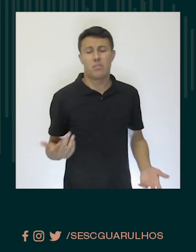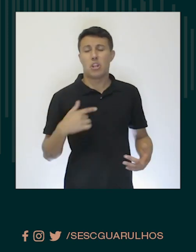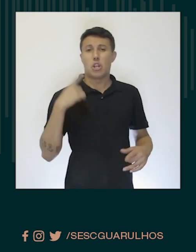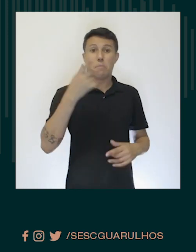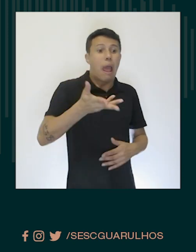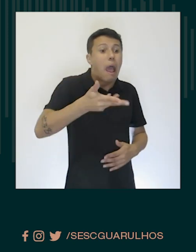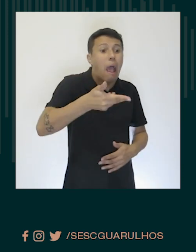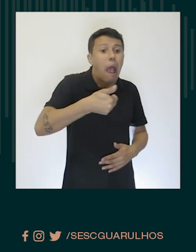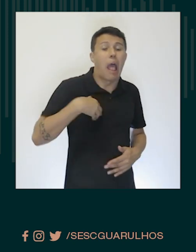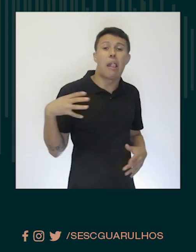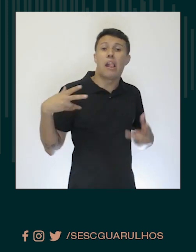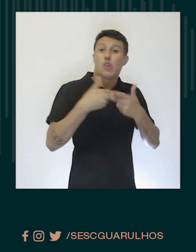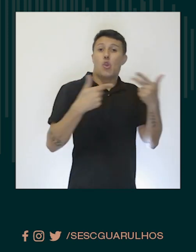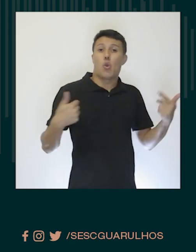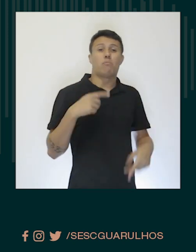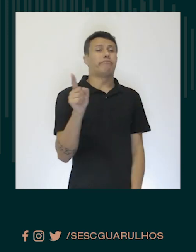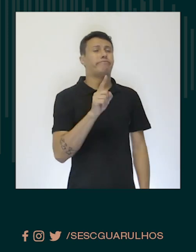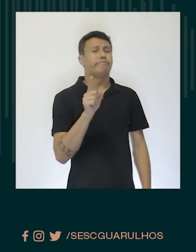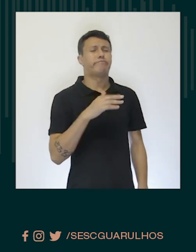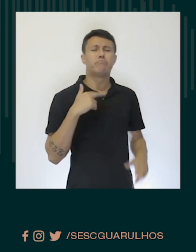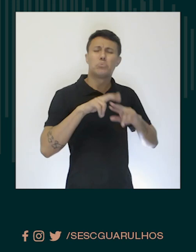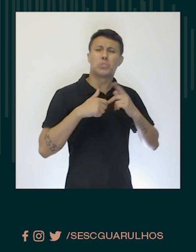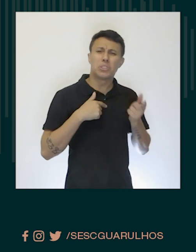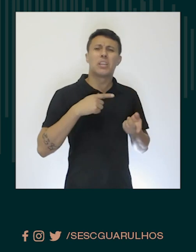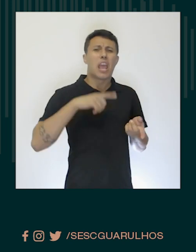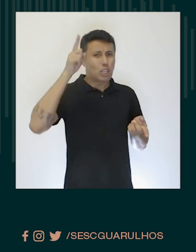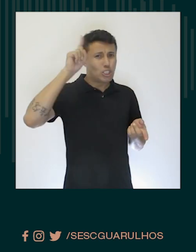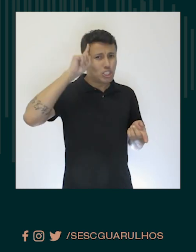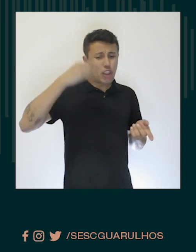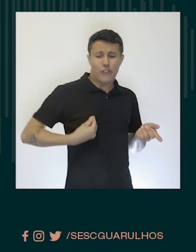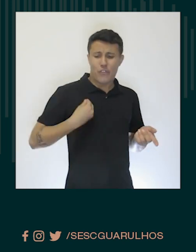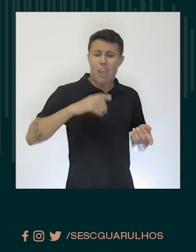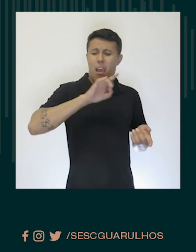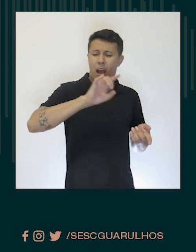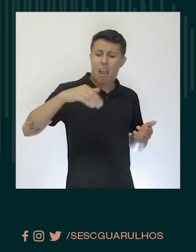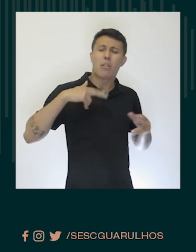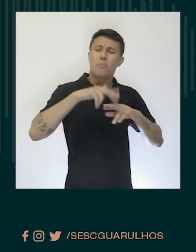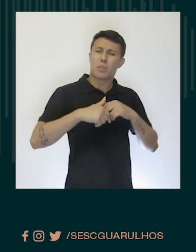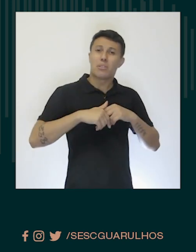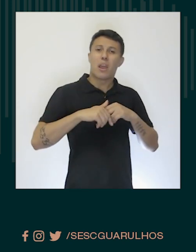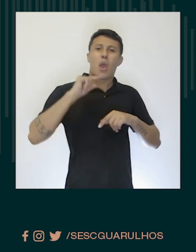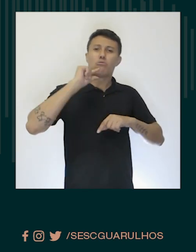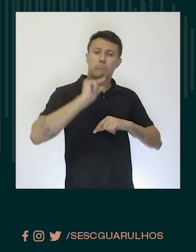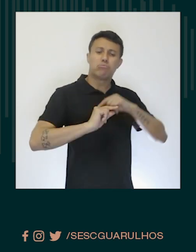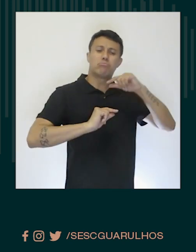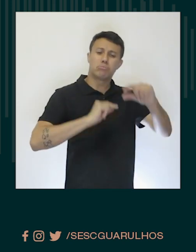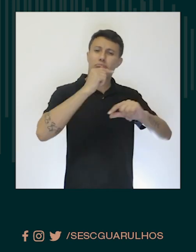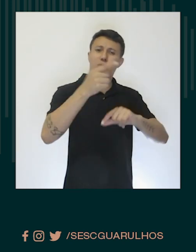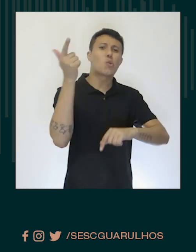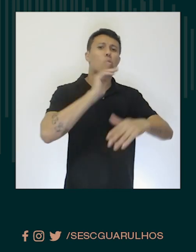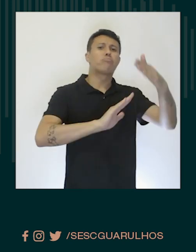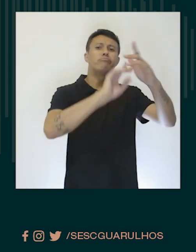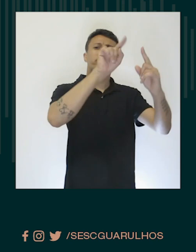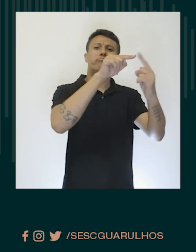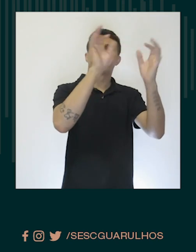as coisas. A gente tem que viver um dia de cada vez. E de grão em grão a gente vai chegar lá, tá ligado?